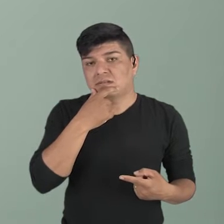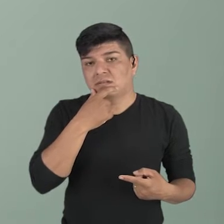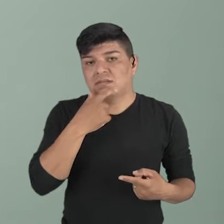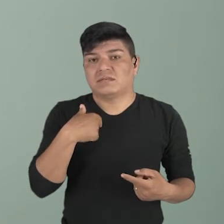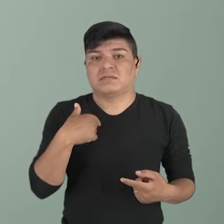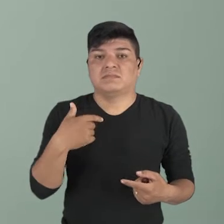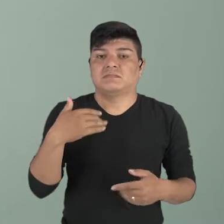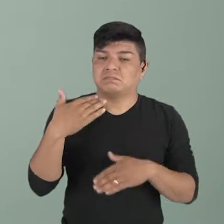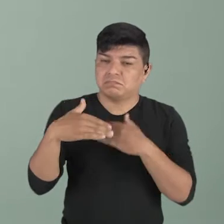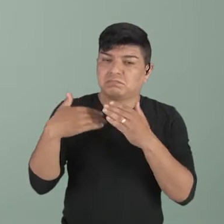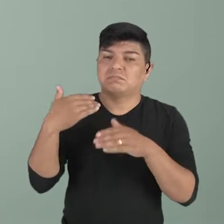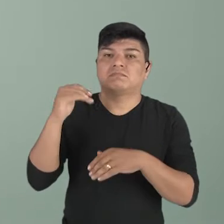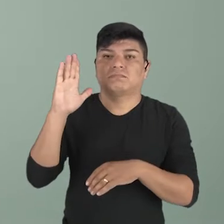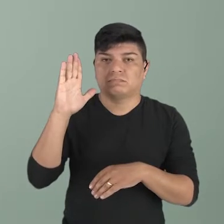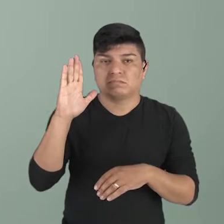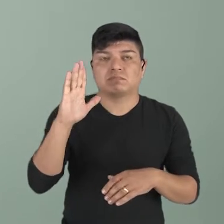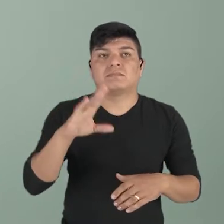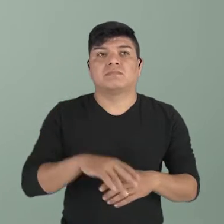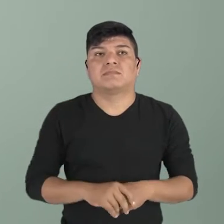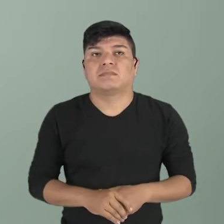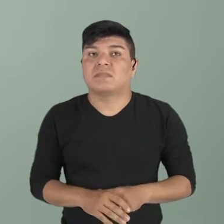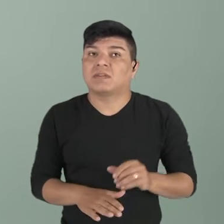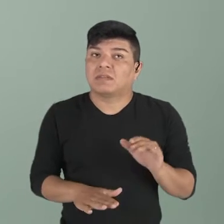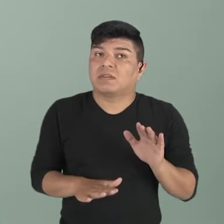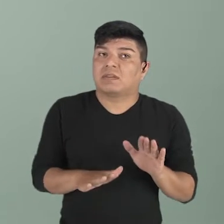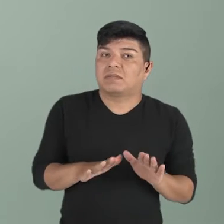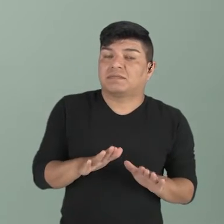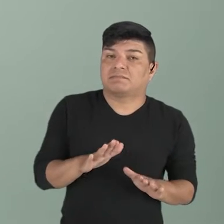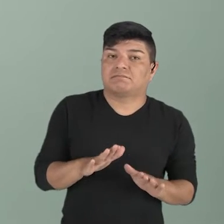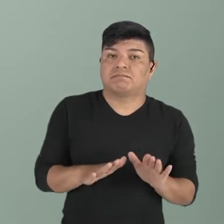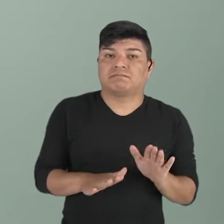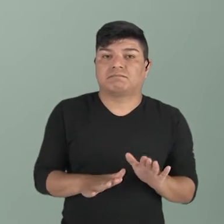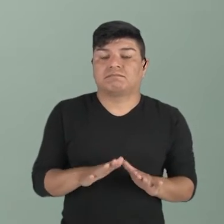muito grande, às vezes a gente